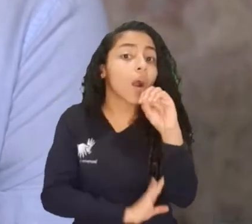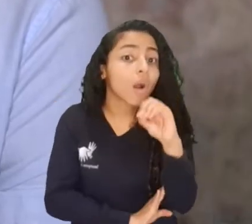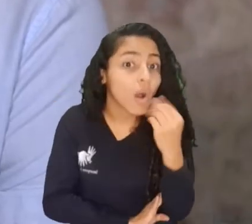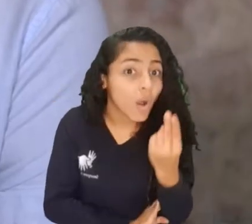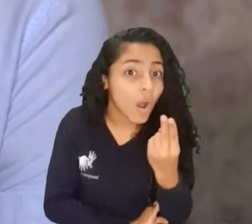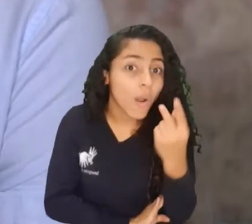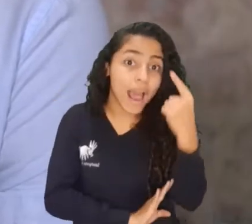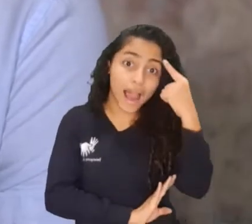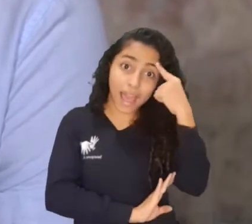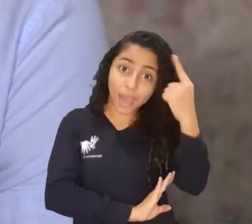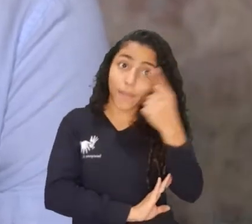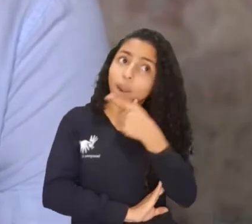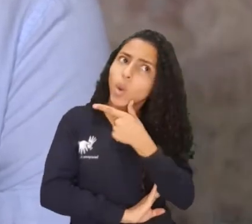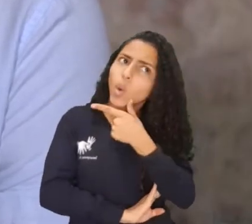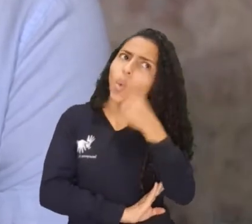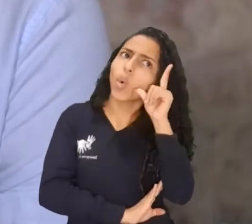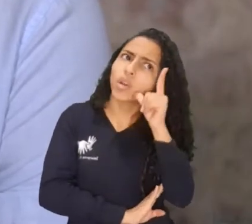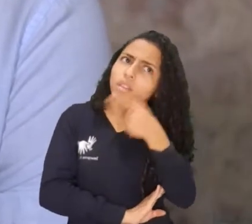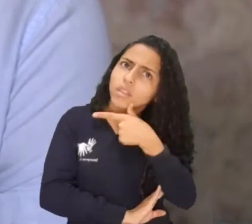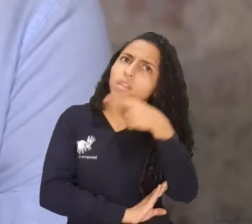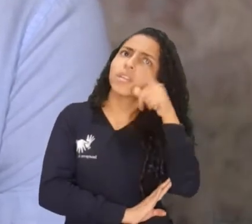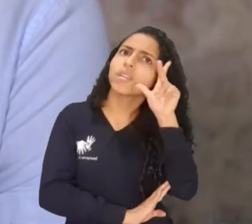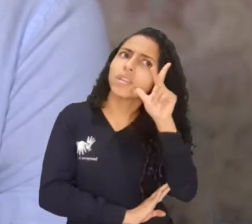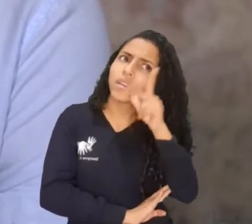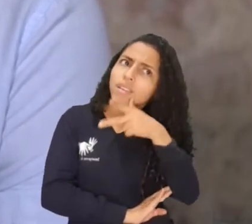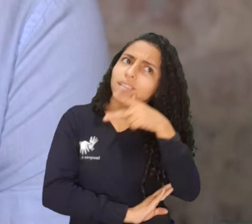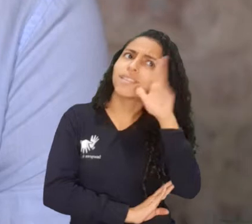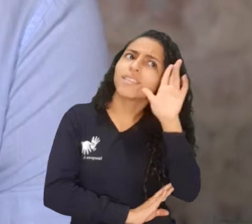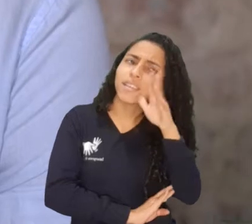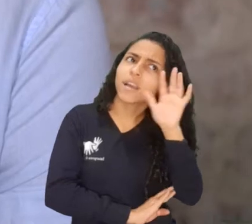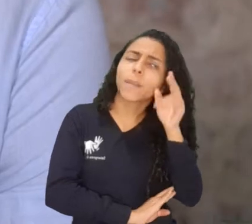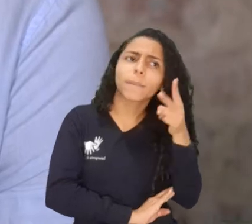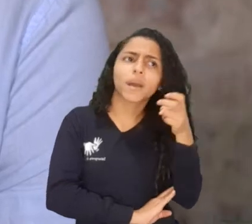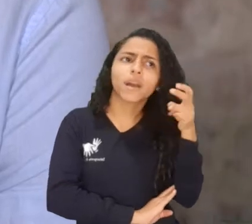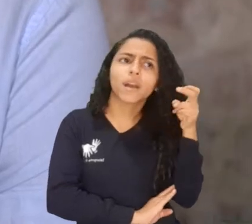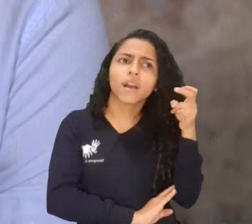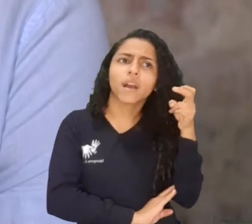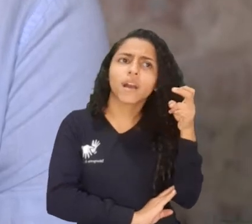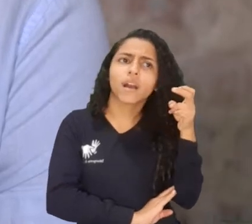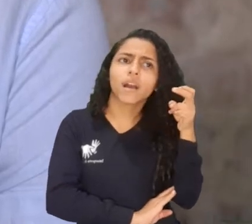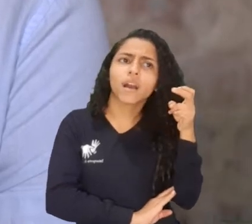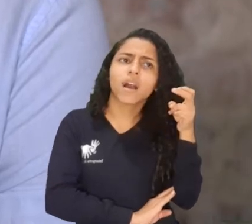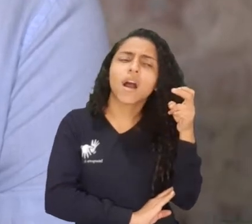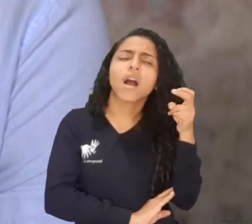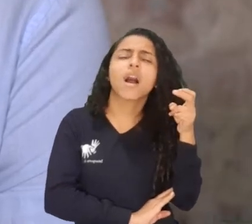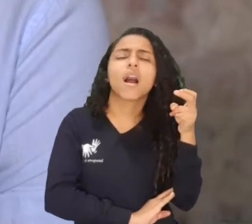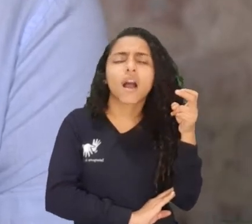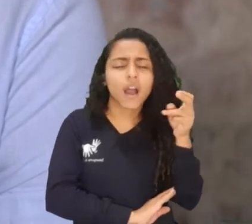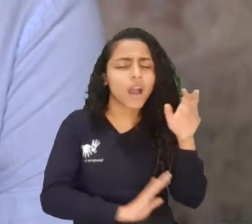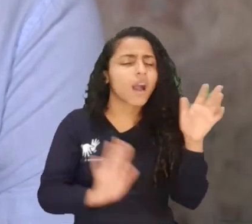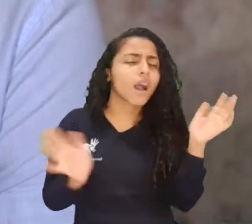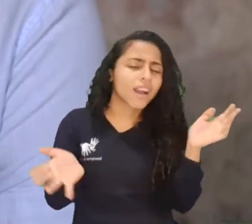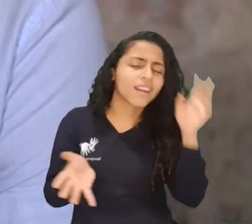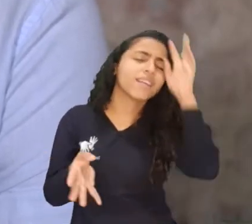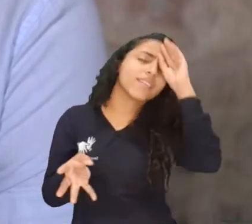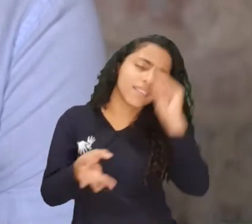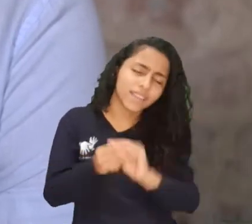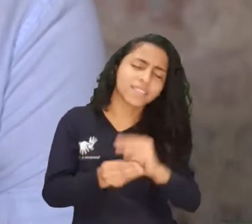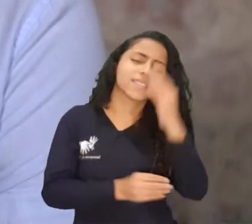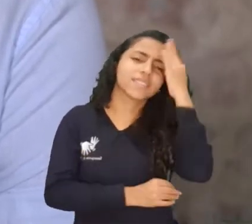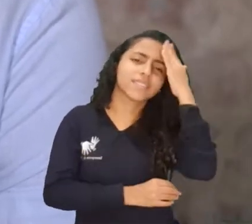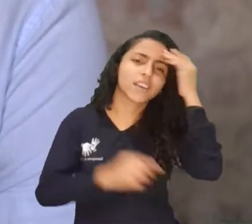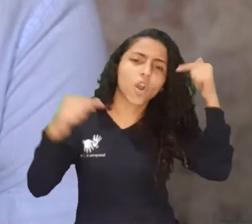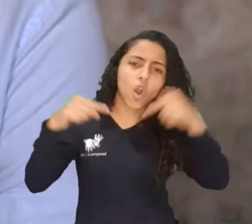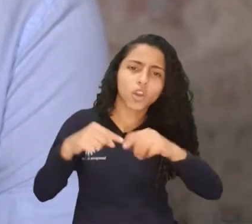foi ontem, anteontem, 2 dias para trás, você consegue ter uma boa estimativa do que deve acontecer hoje ou